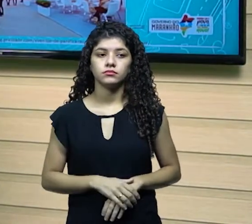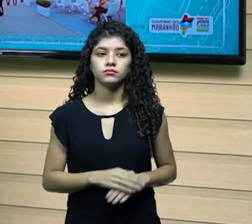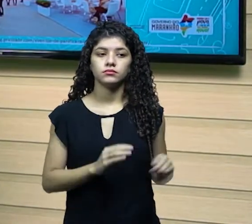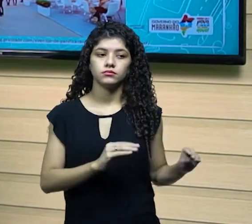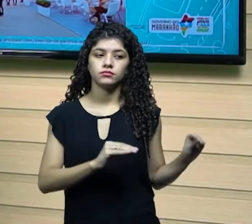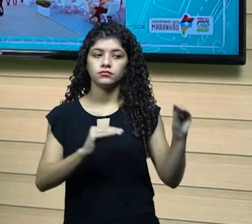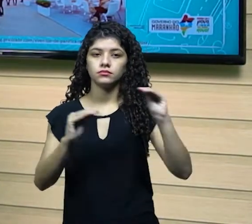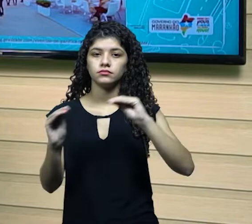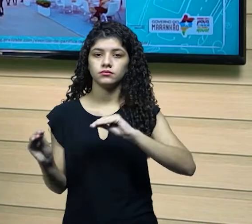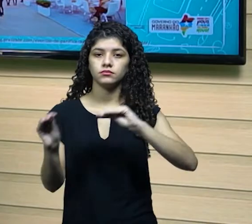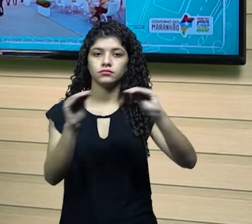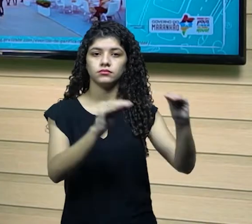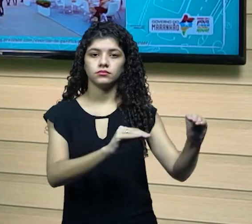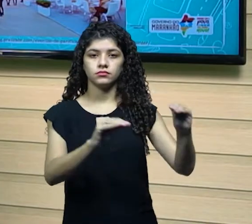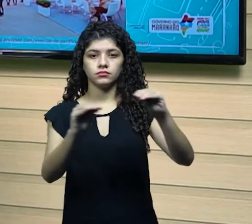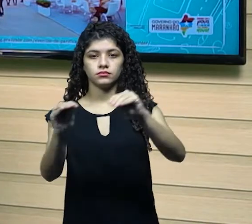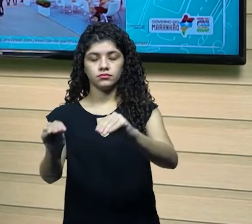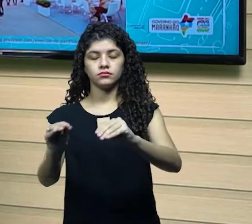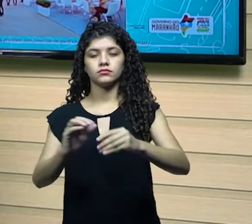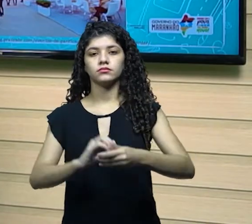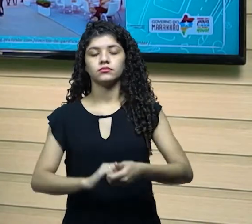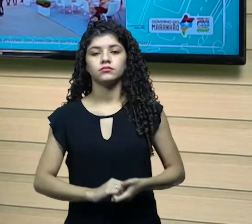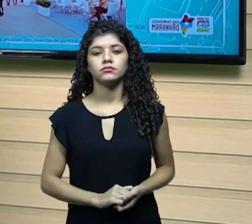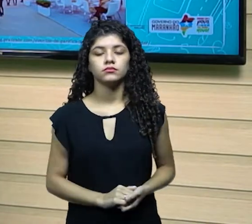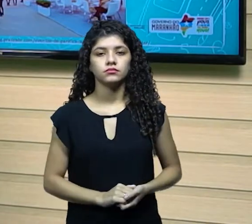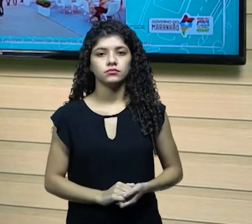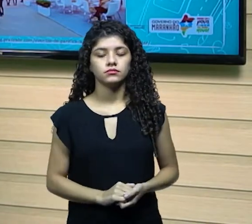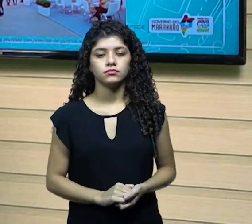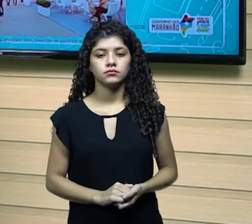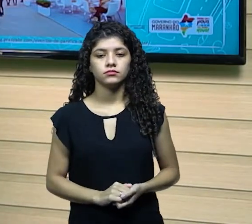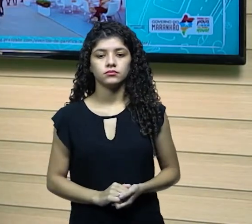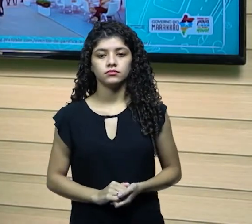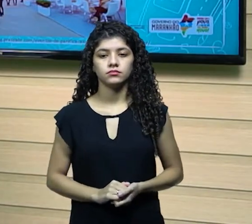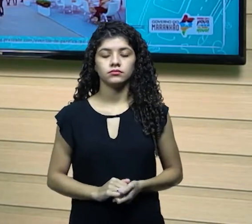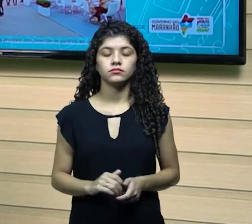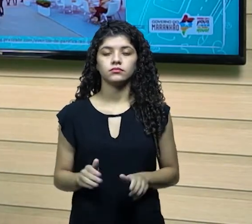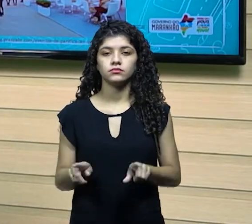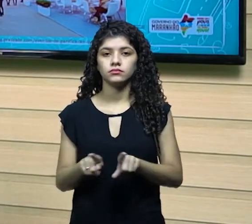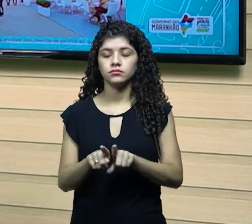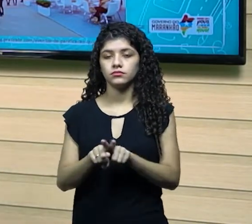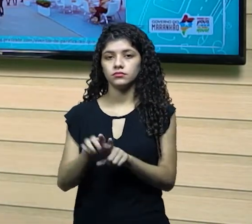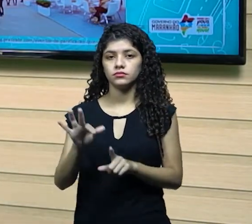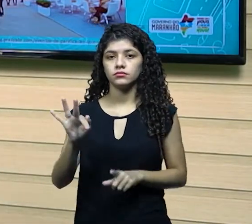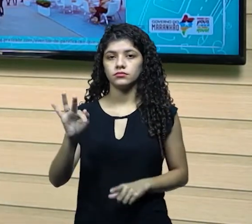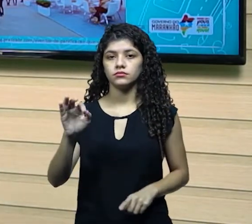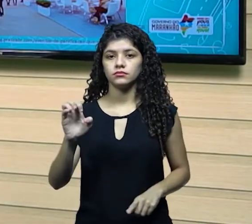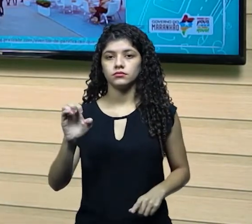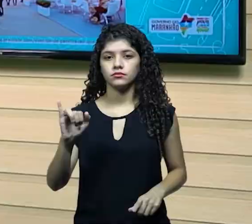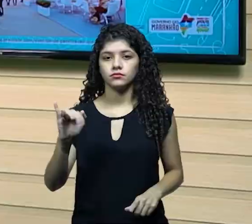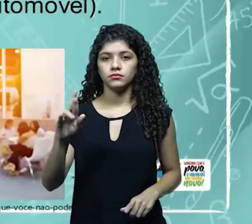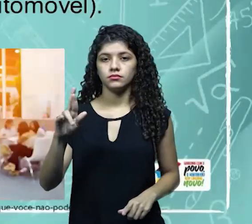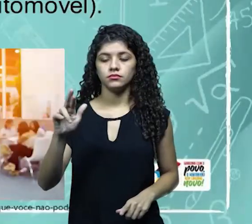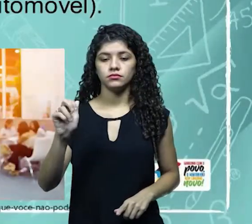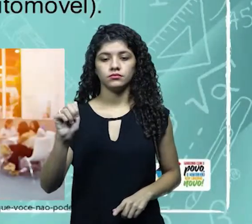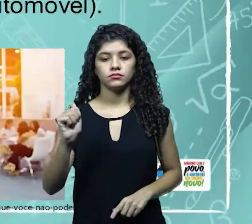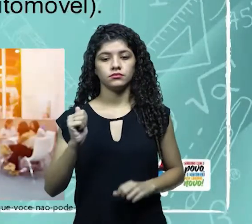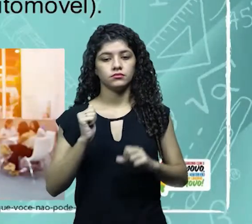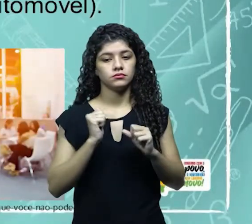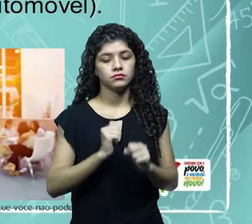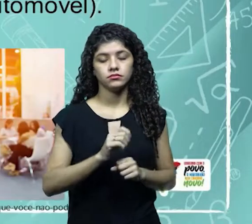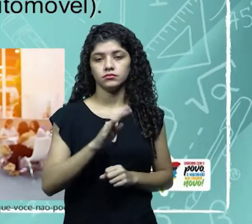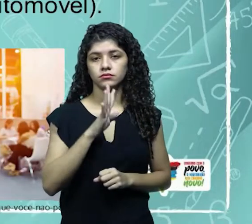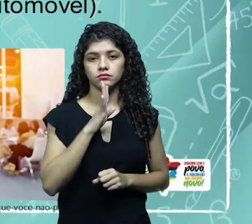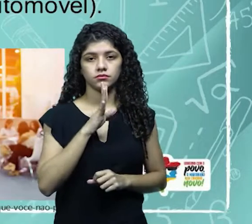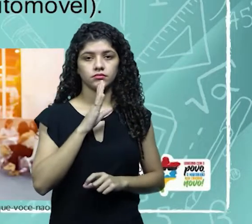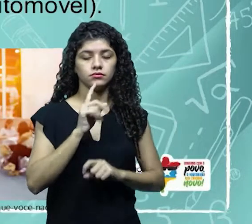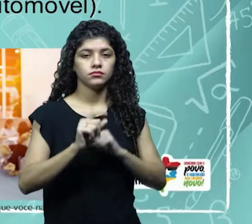em um dado uma grande região e outra então ela vai se movimentando em o evento que se movimenta e